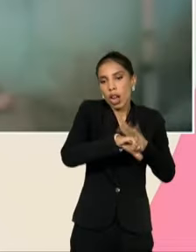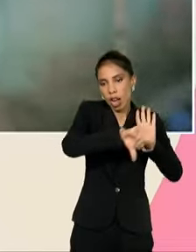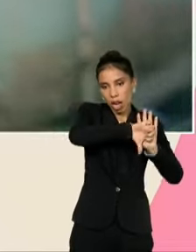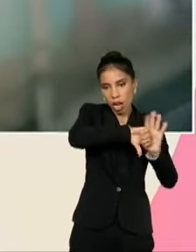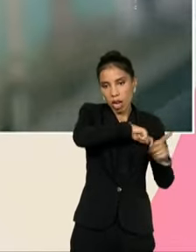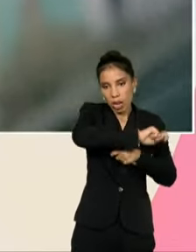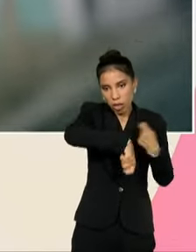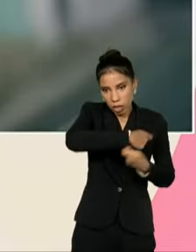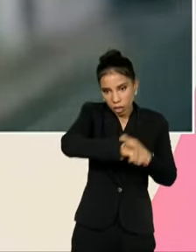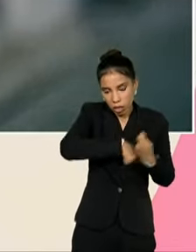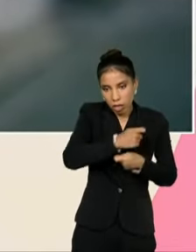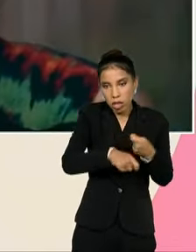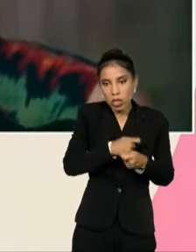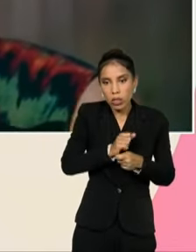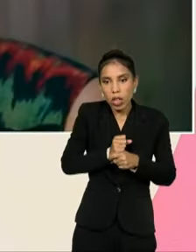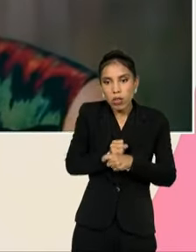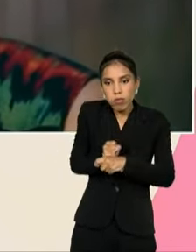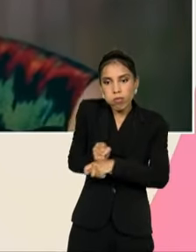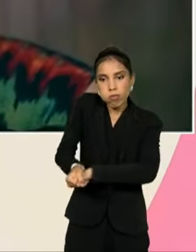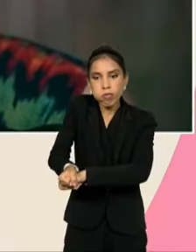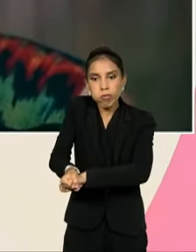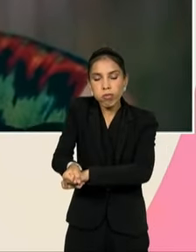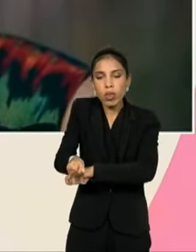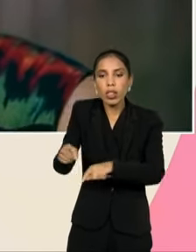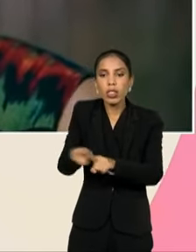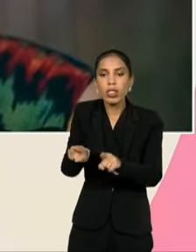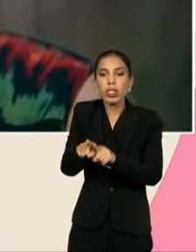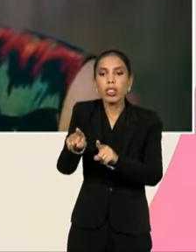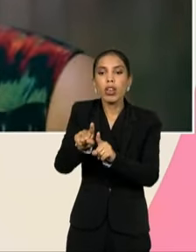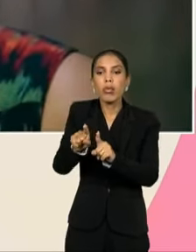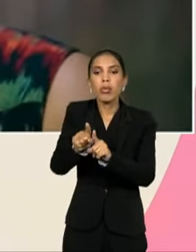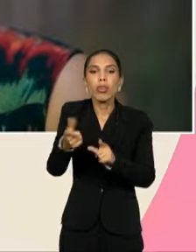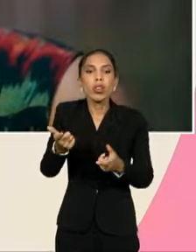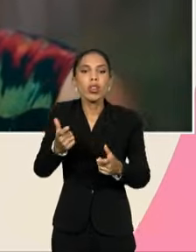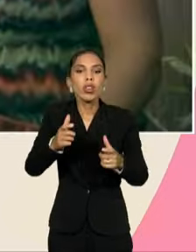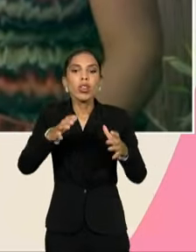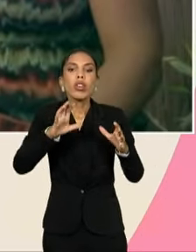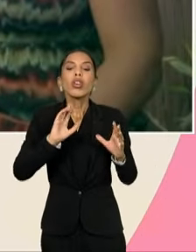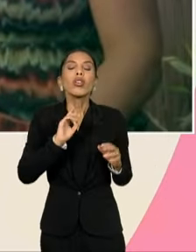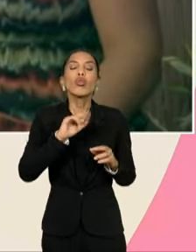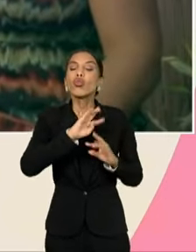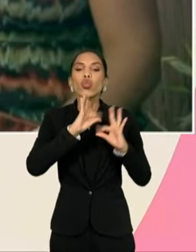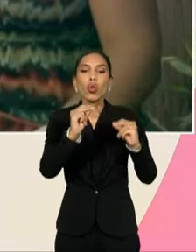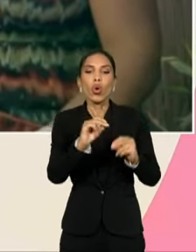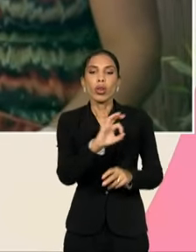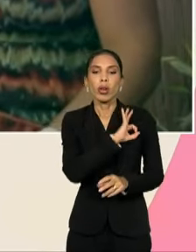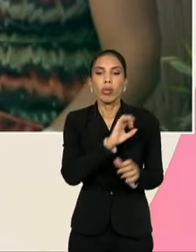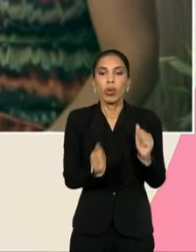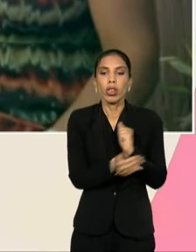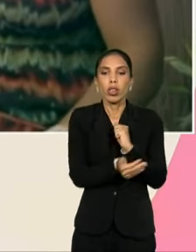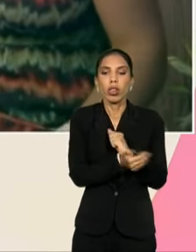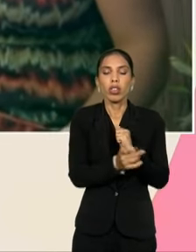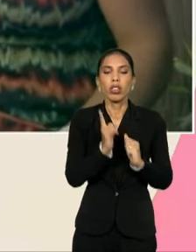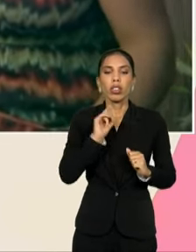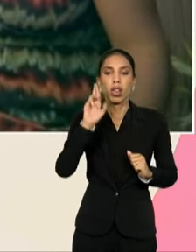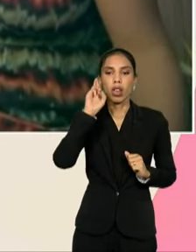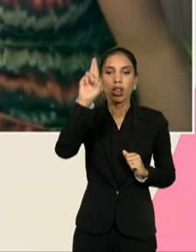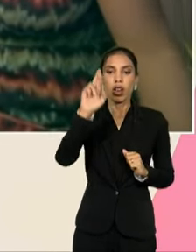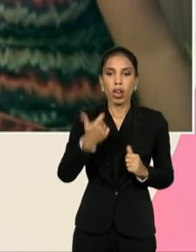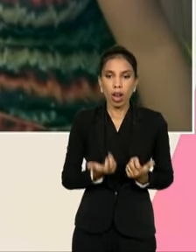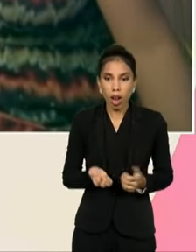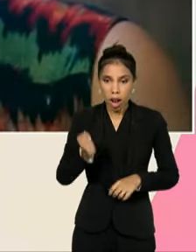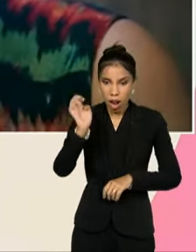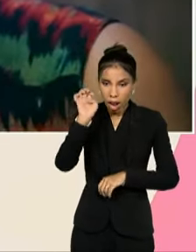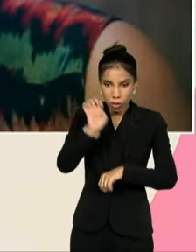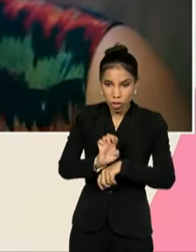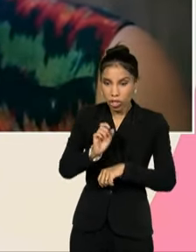do controle, da extorsão, e tem um lado que é o centro social. Todo miliciano é dono de um centro social. E por isso que eu falo que é um Estado leiloado. Então,